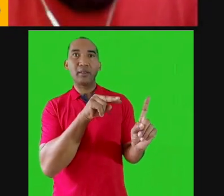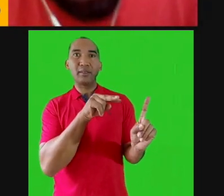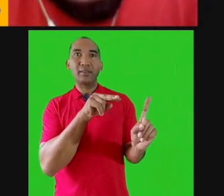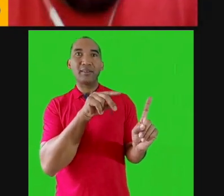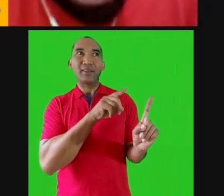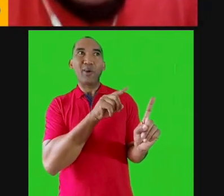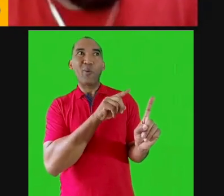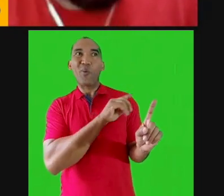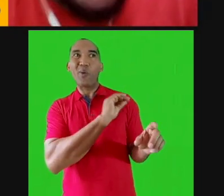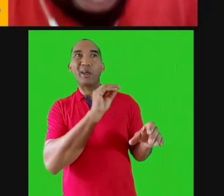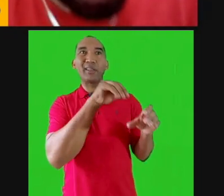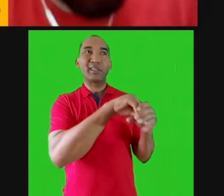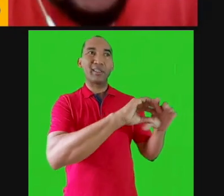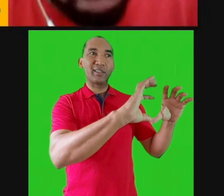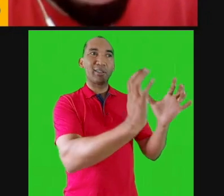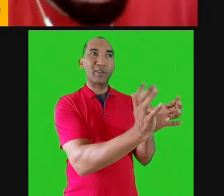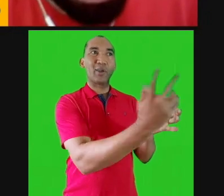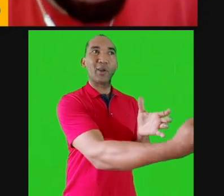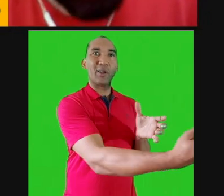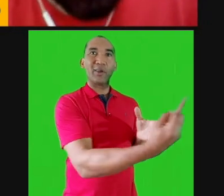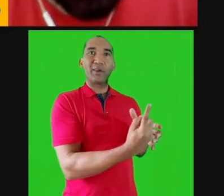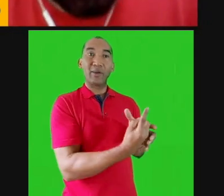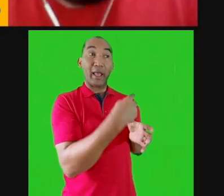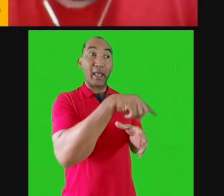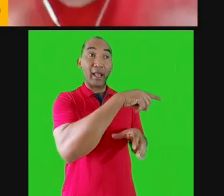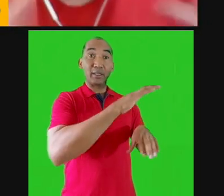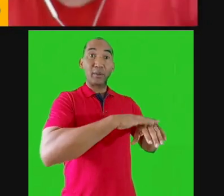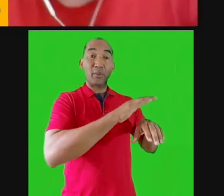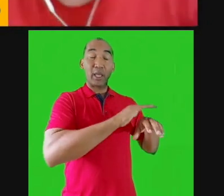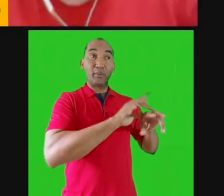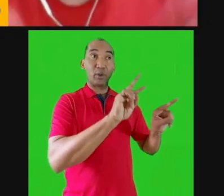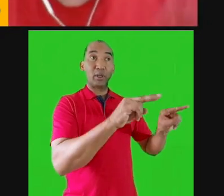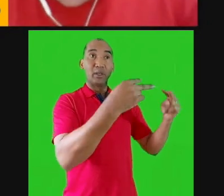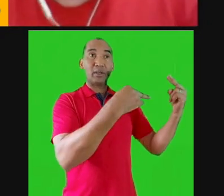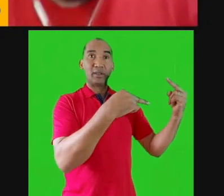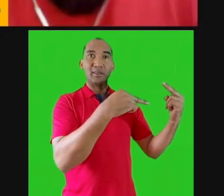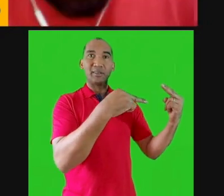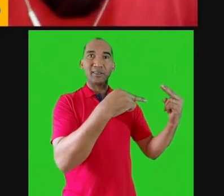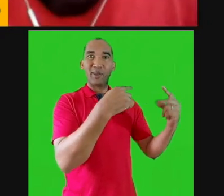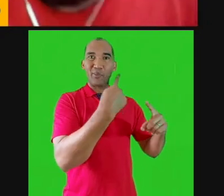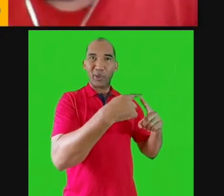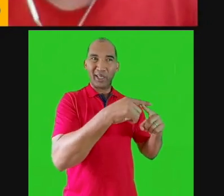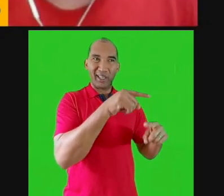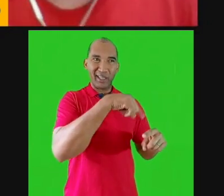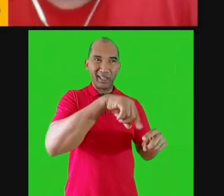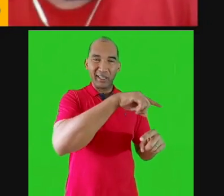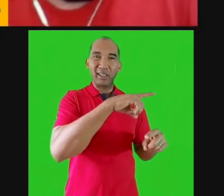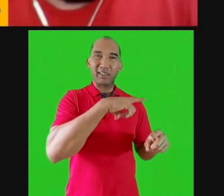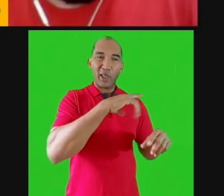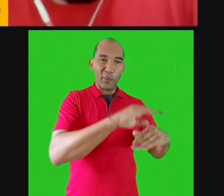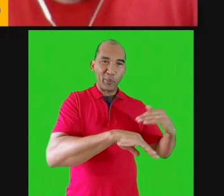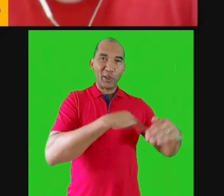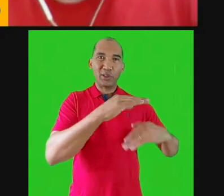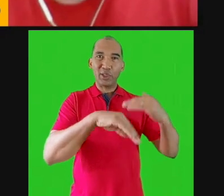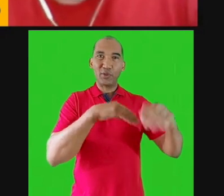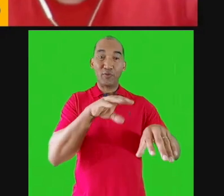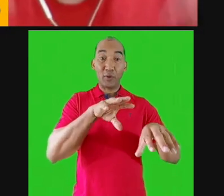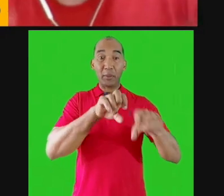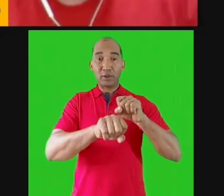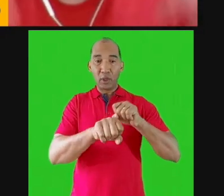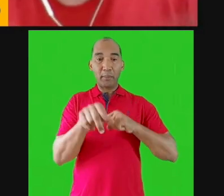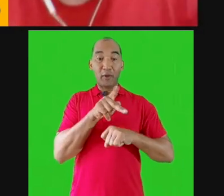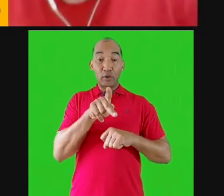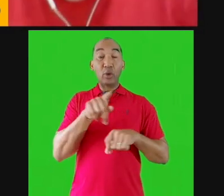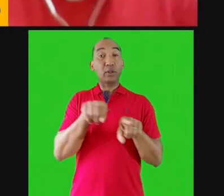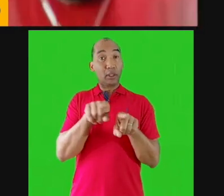que pessoas estariam dentro dessa sala de aula, desse reconhecimento. Eu acho que dentro desse processo, se a gente inverter a lógica, muito mais esse processo é um processo de formação